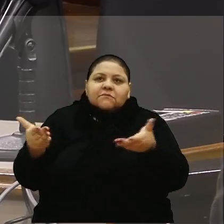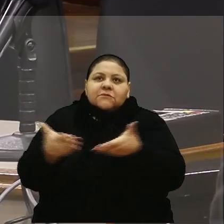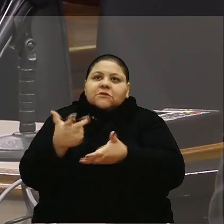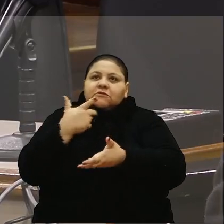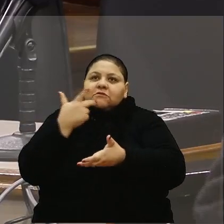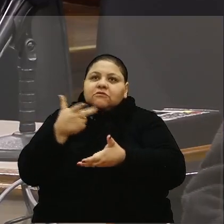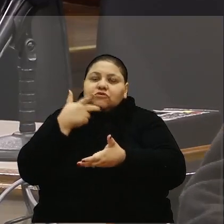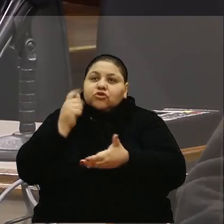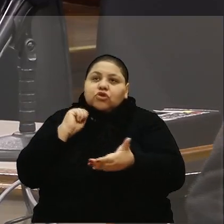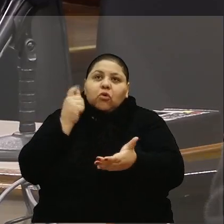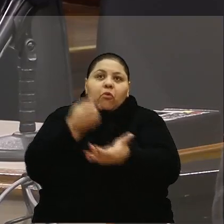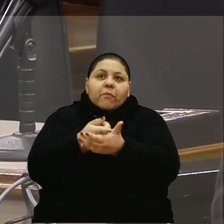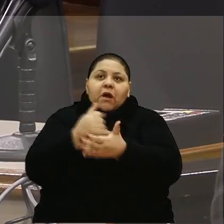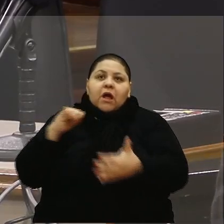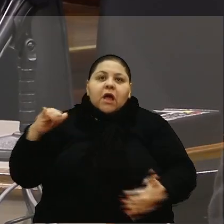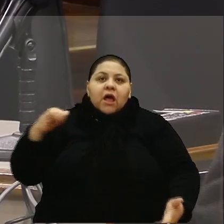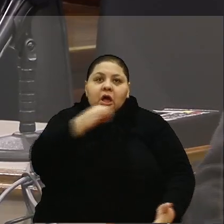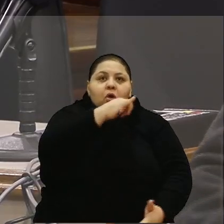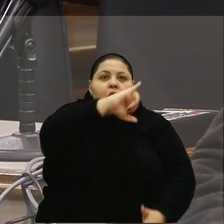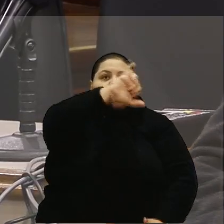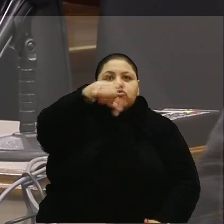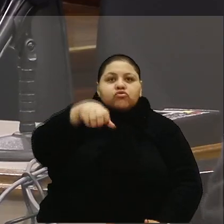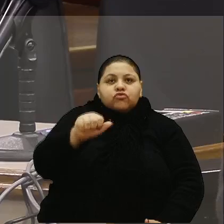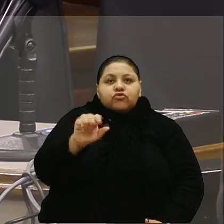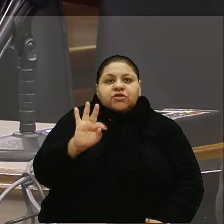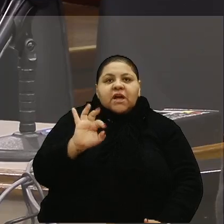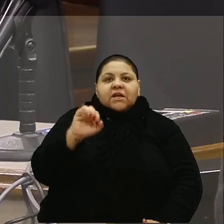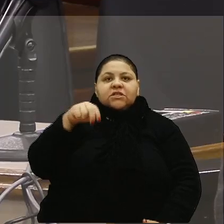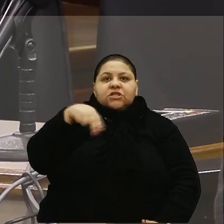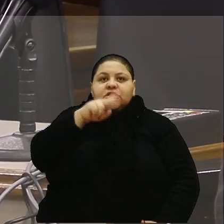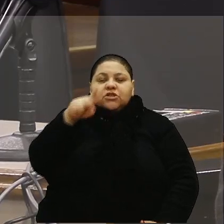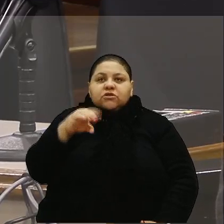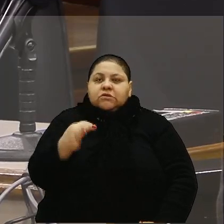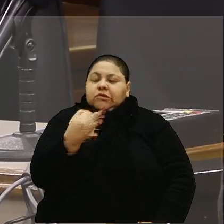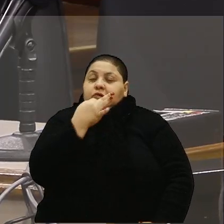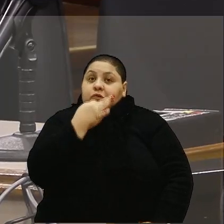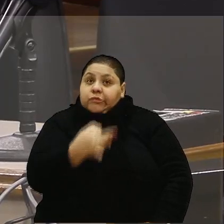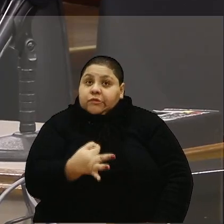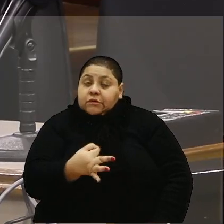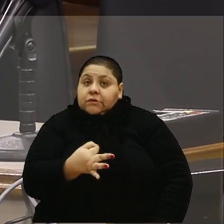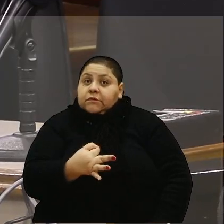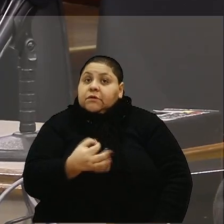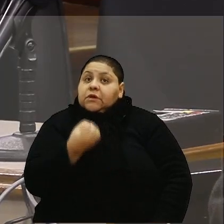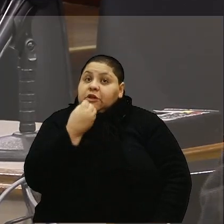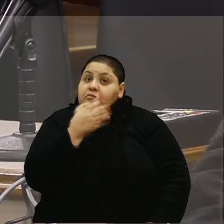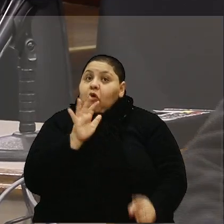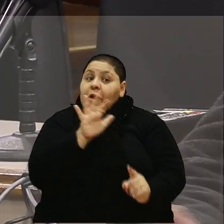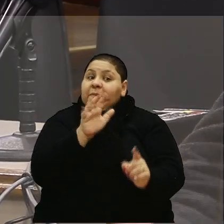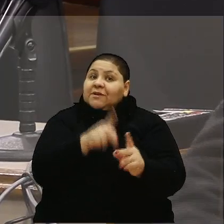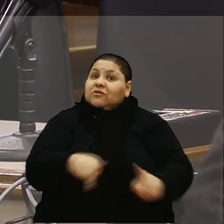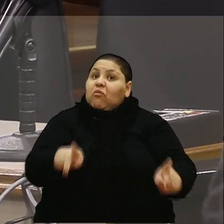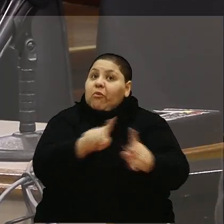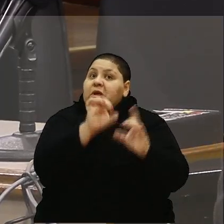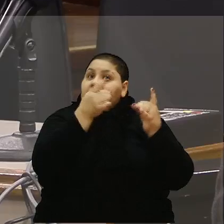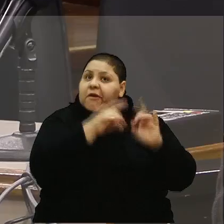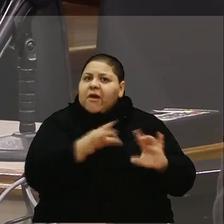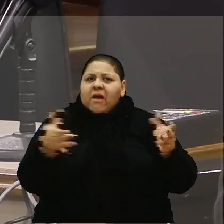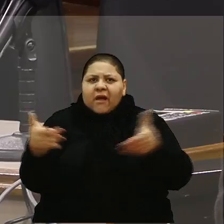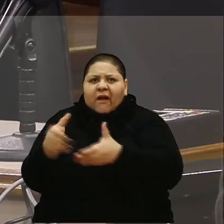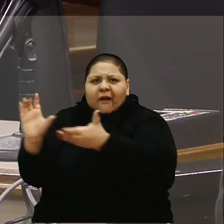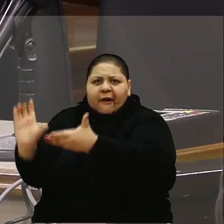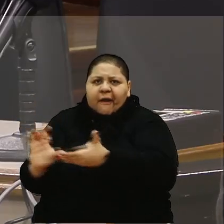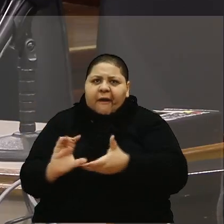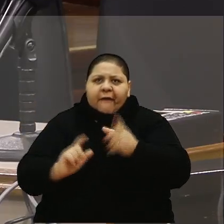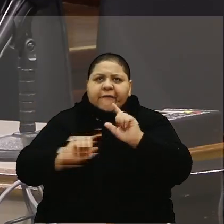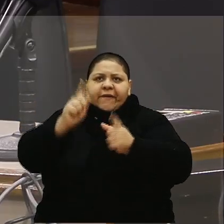comprar um jatinho, um absurdo, né? Ainda bem que com a pressão popular desistiu. Agora, essa questão também de investir em carnaval